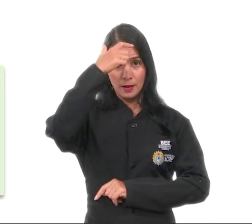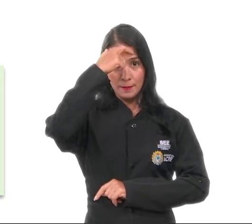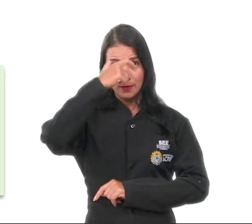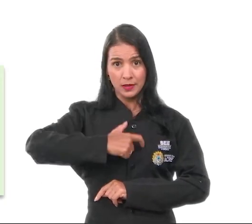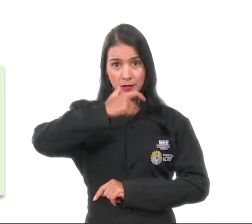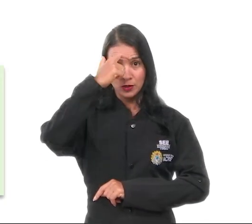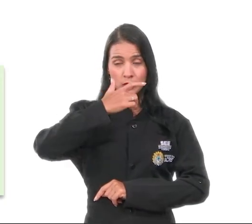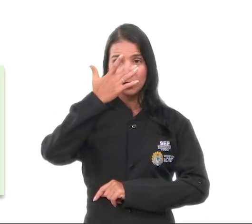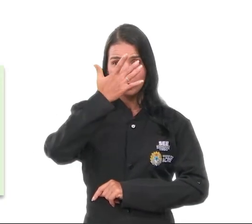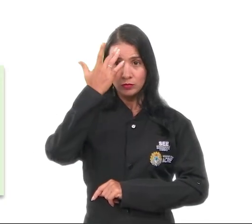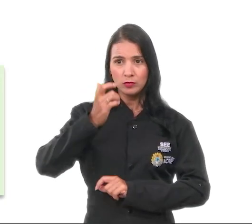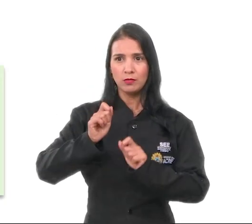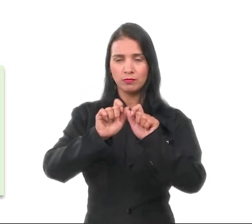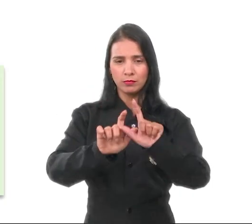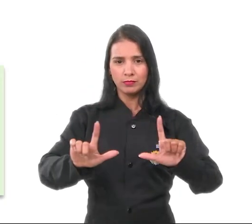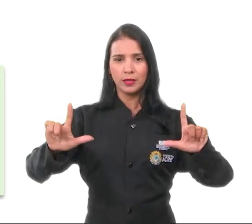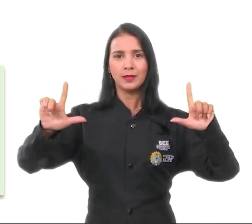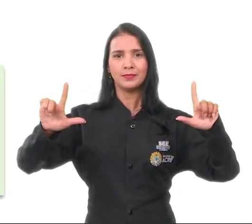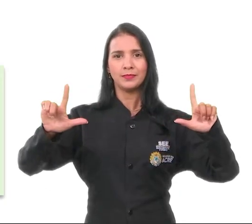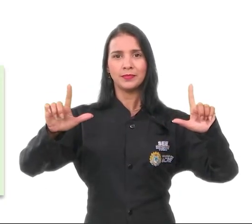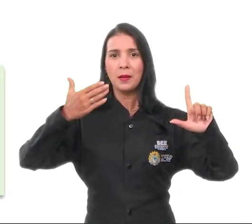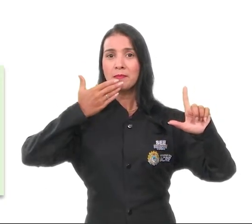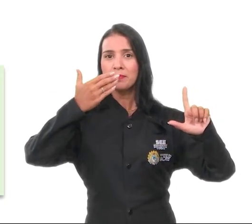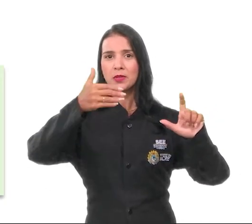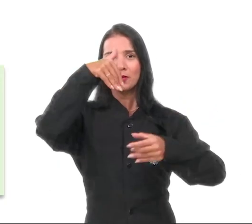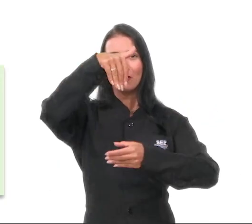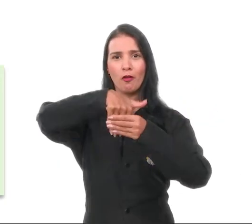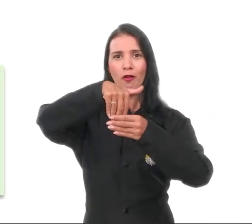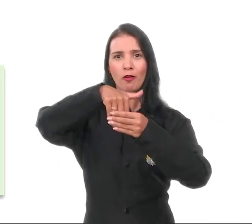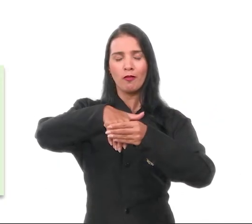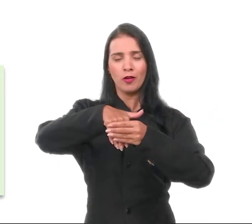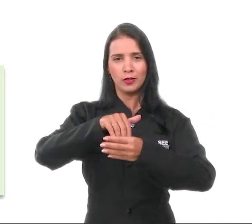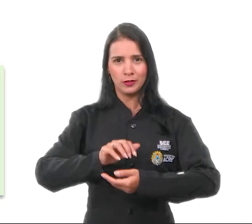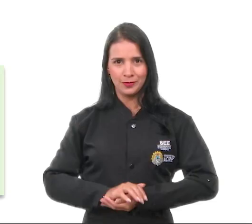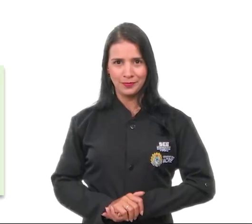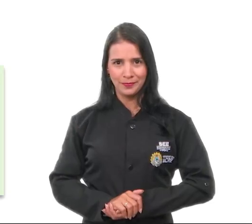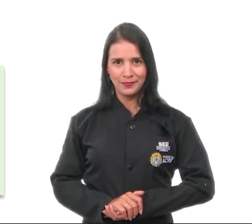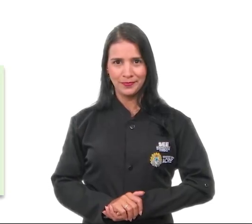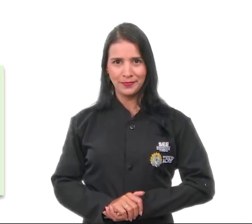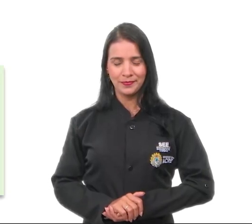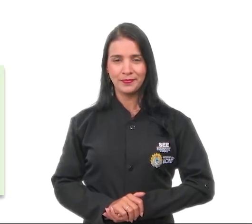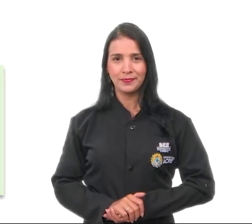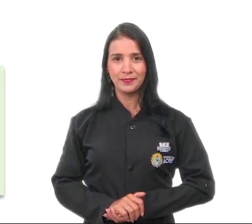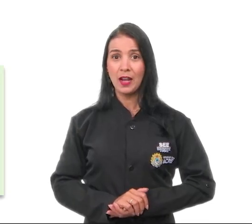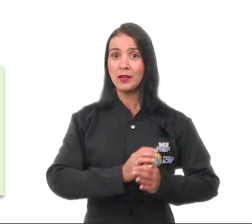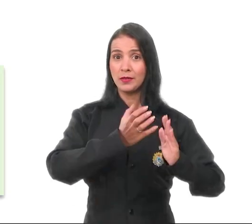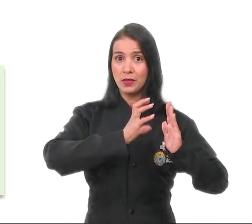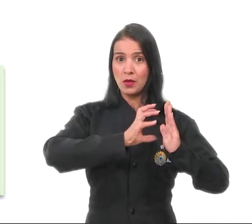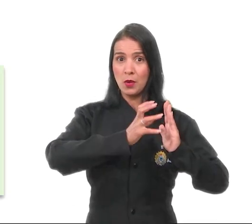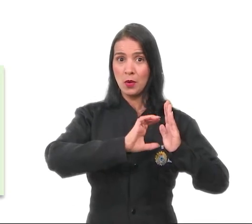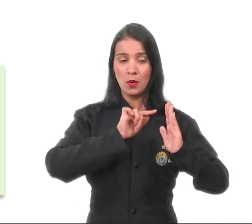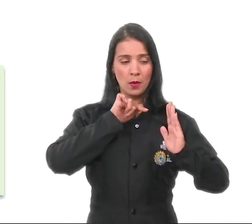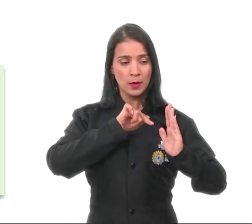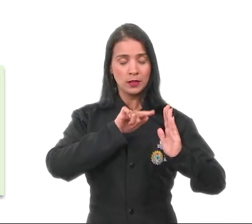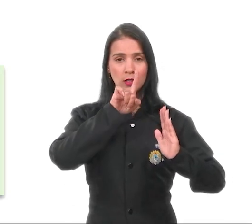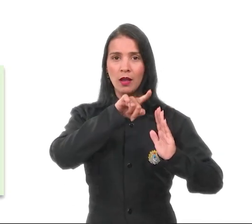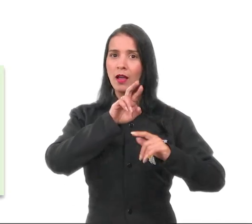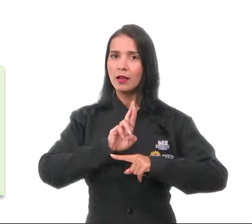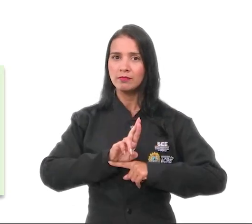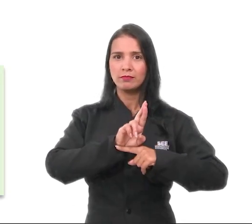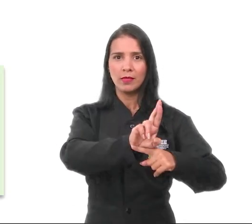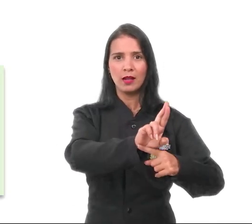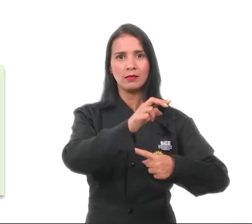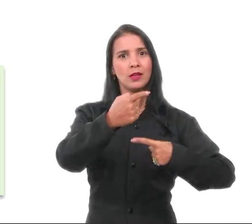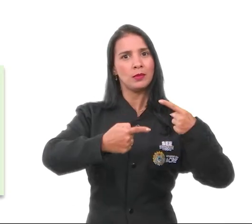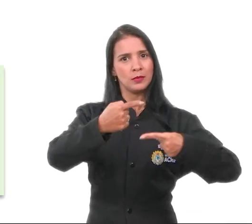cartaz, vota em mim. Os partidos funcionam como meio de representação